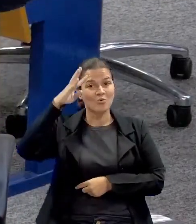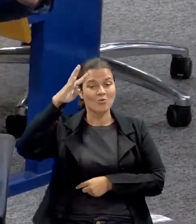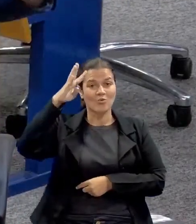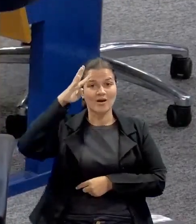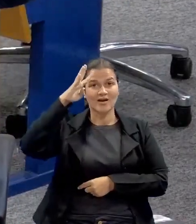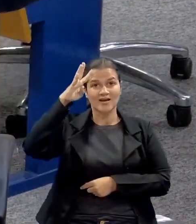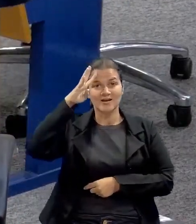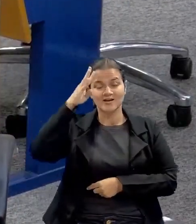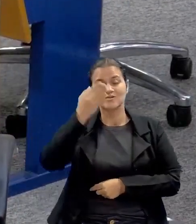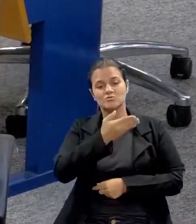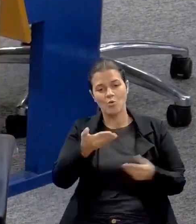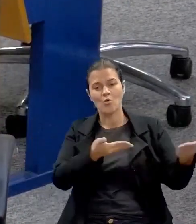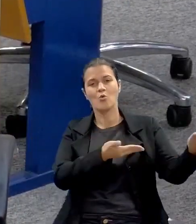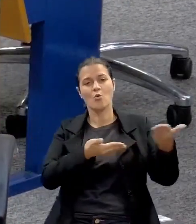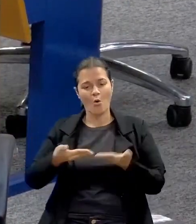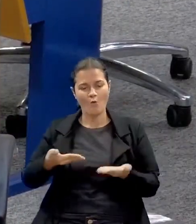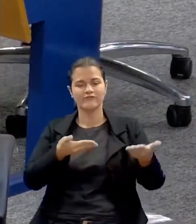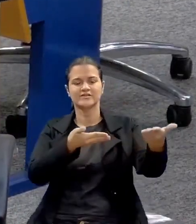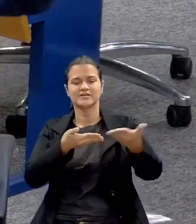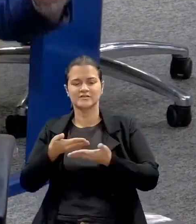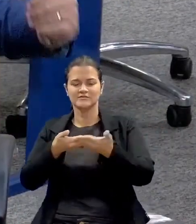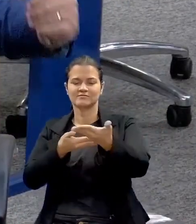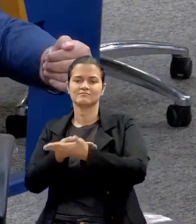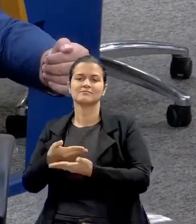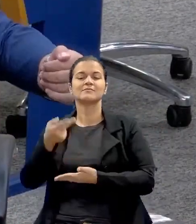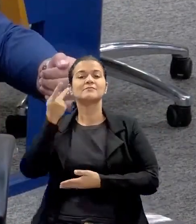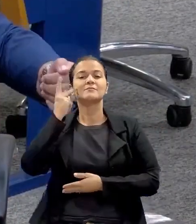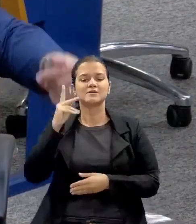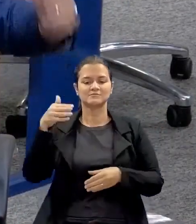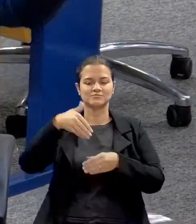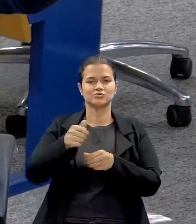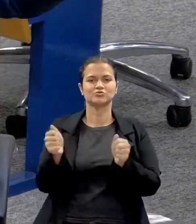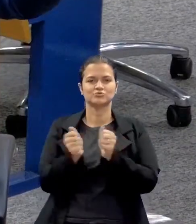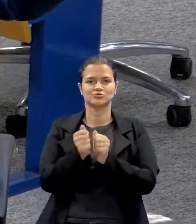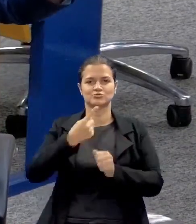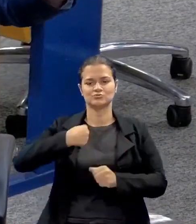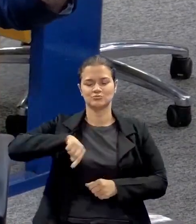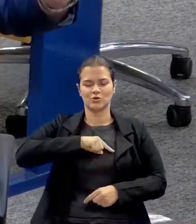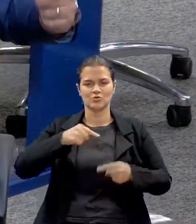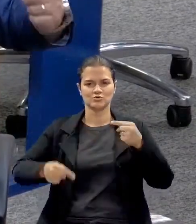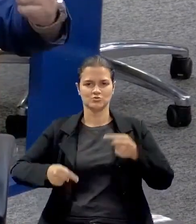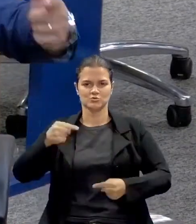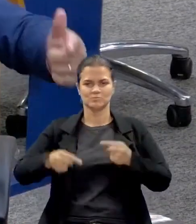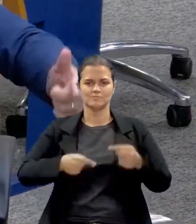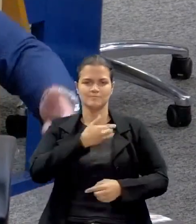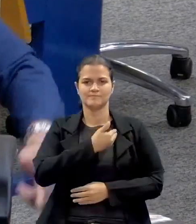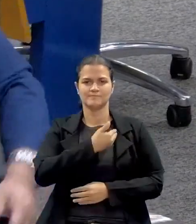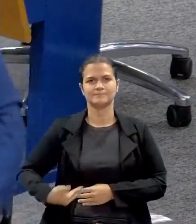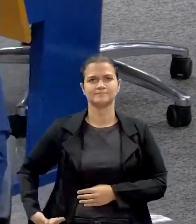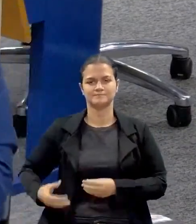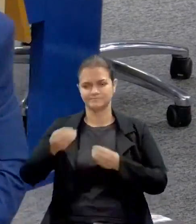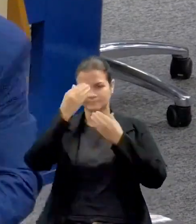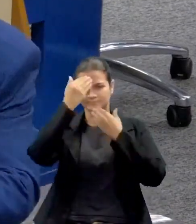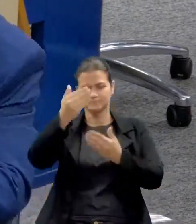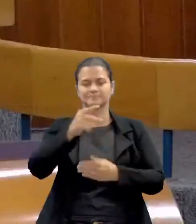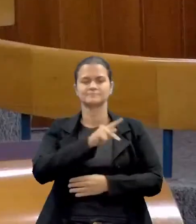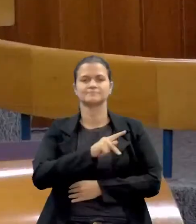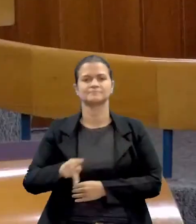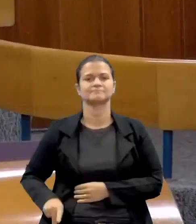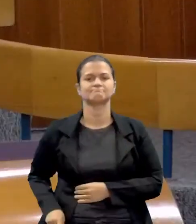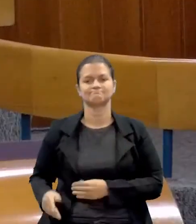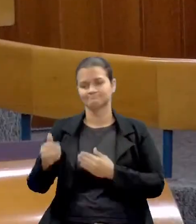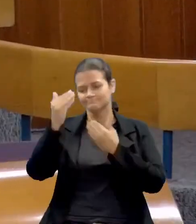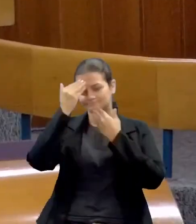Vossa Excelência está convidado a participarmos conosco. Obrigado. Dessa audiência pública. Obrigado, presidente. Kleber, obrigado pela